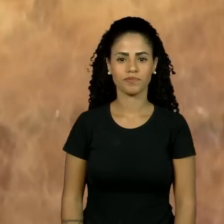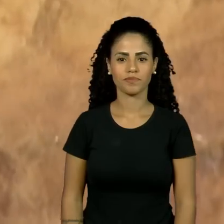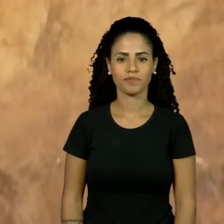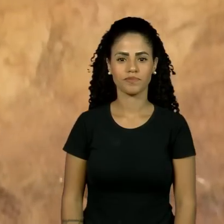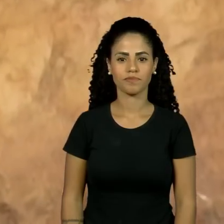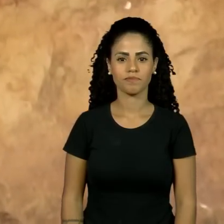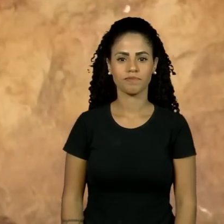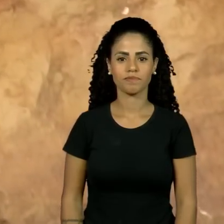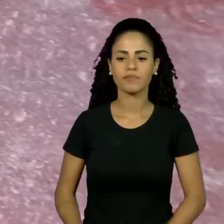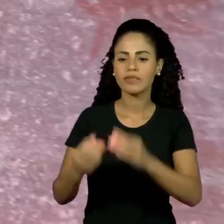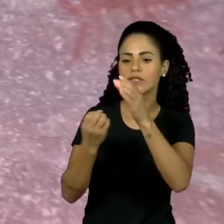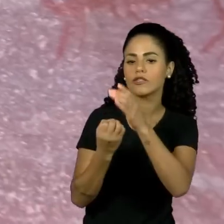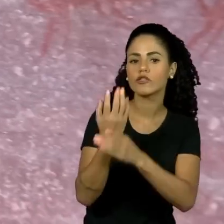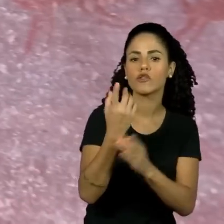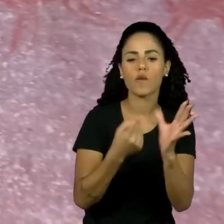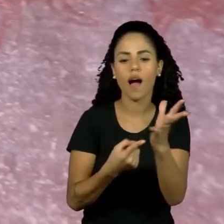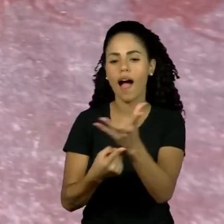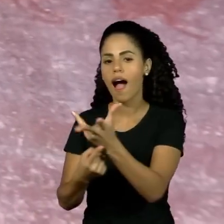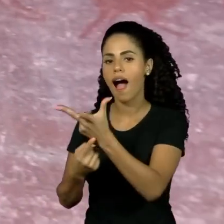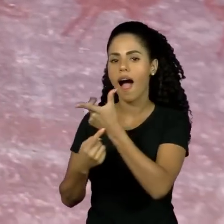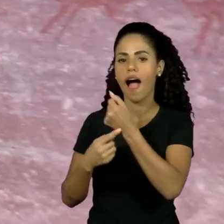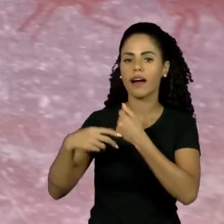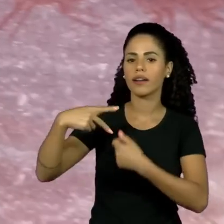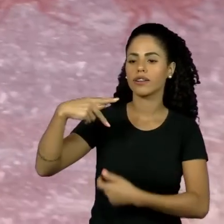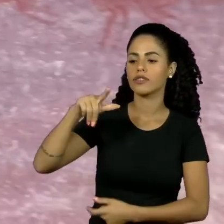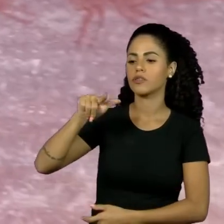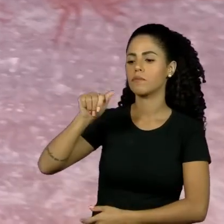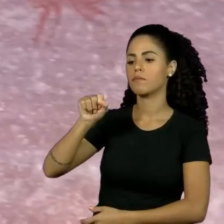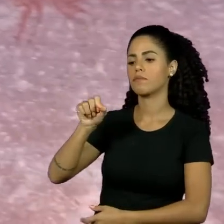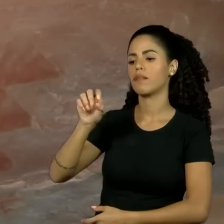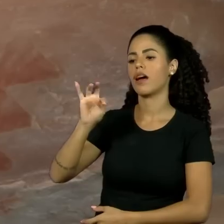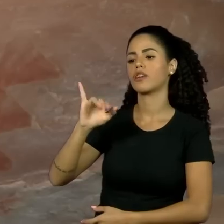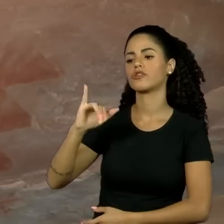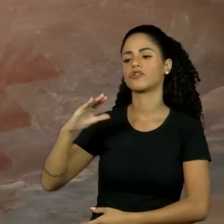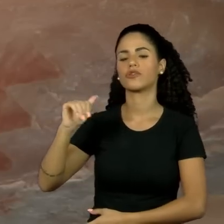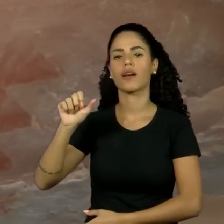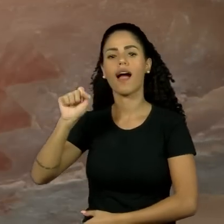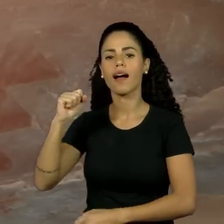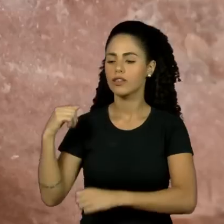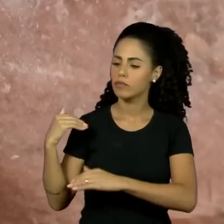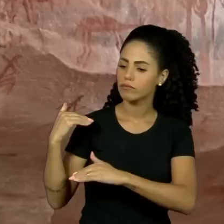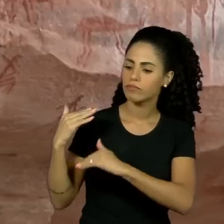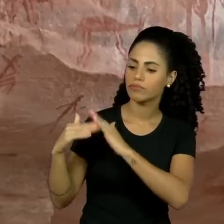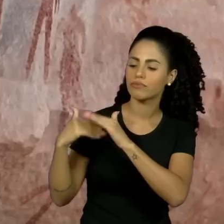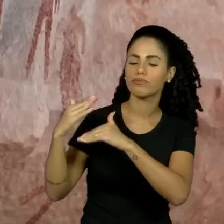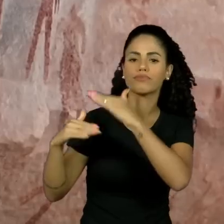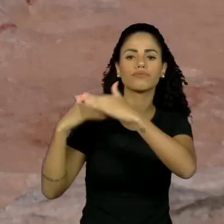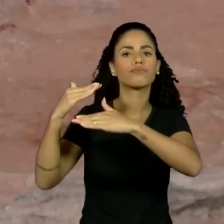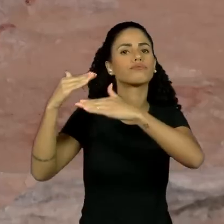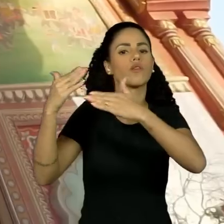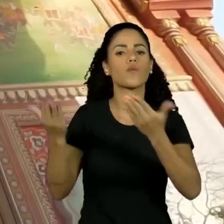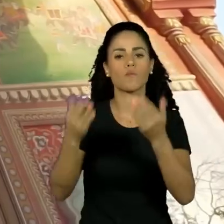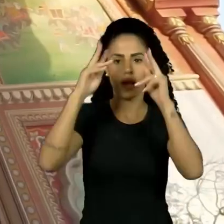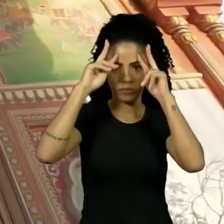O surgimento das artes plásticas está diretamente relacionado com a evolução da espécie humana.